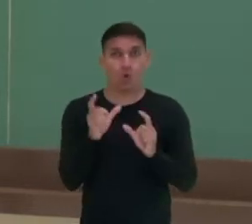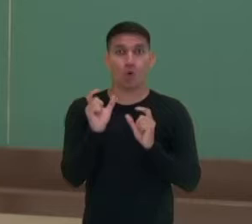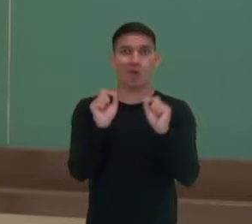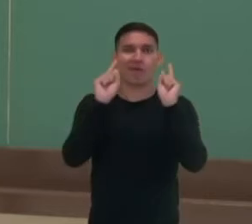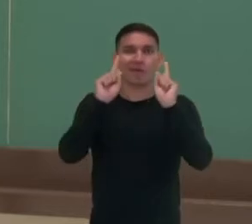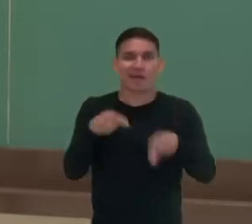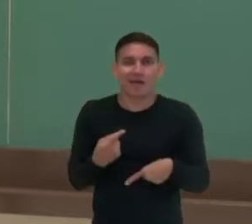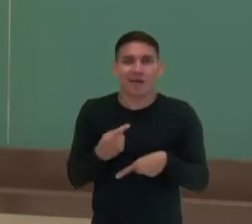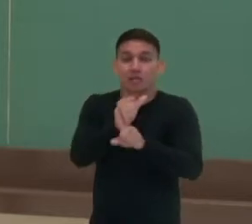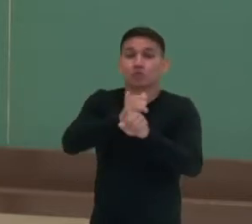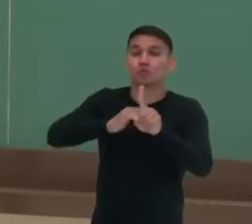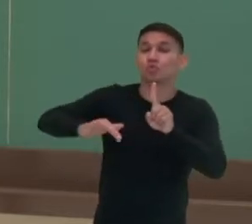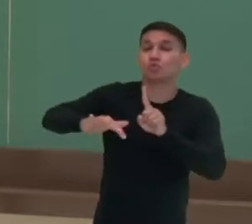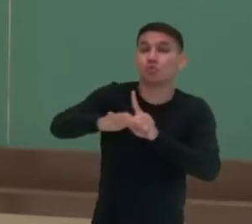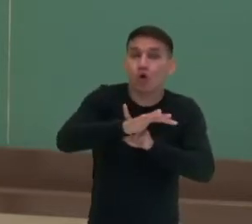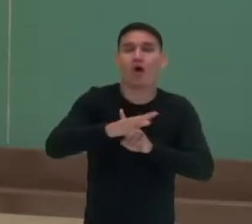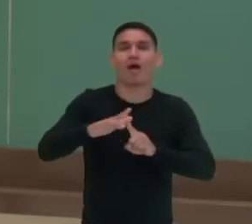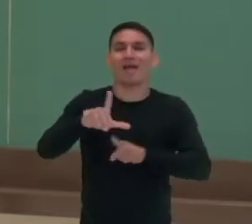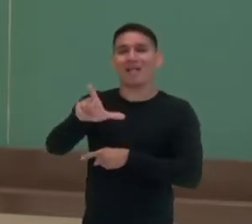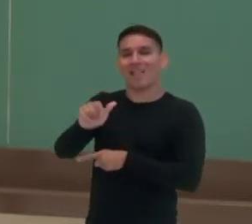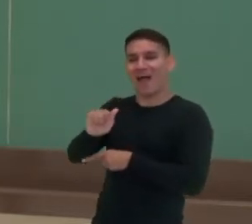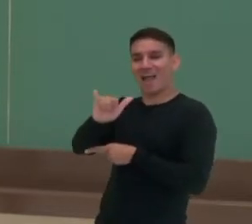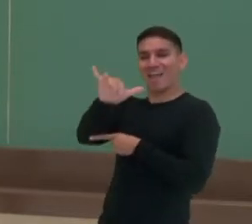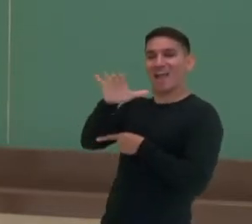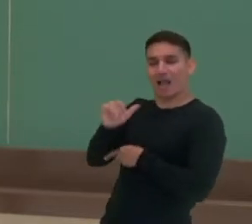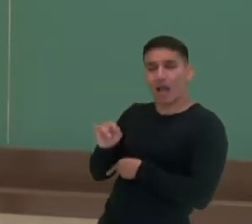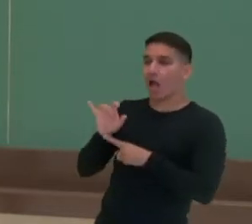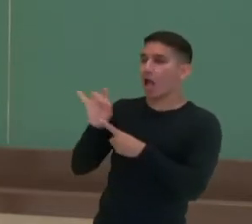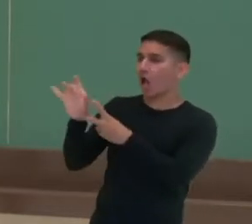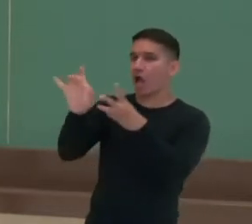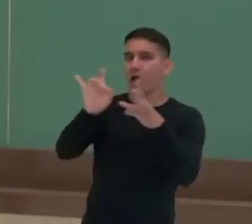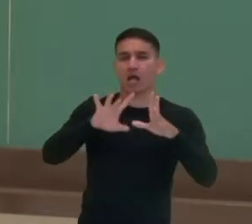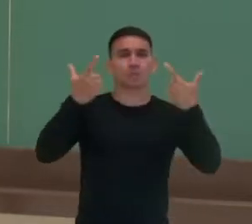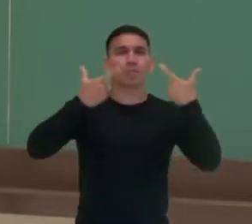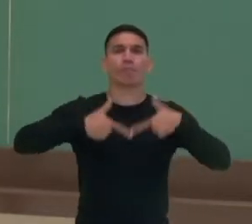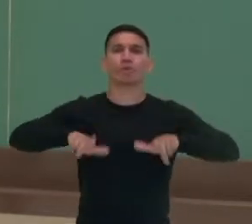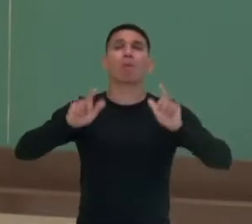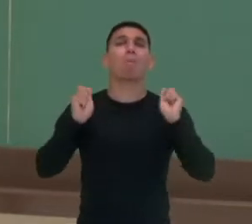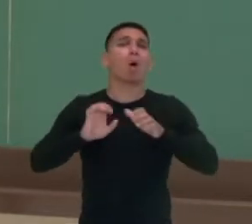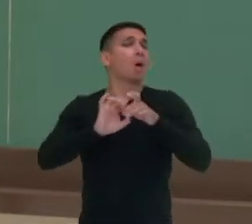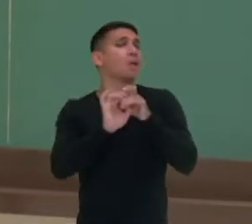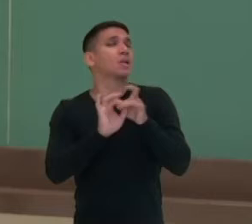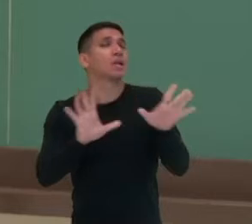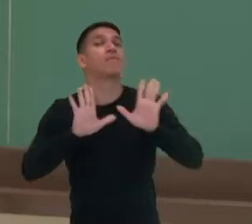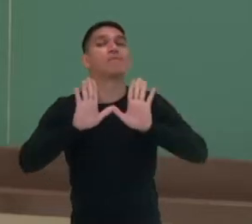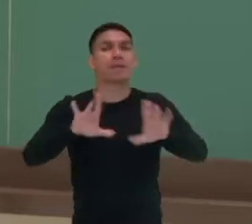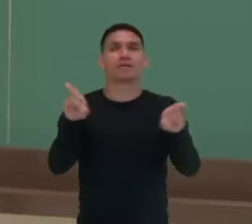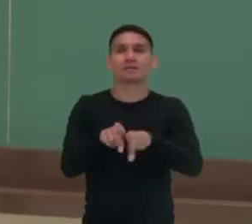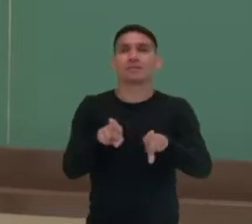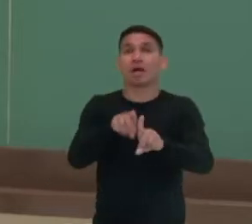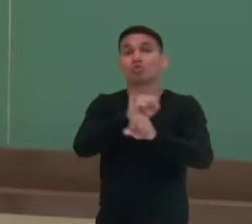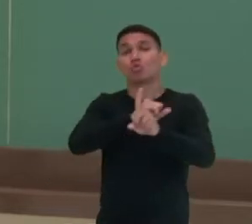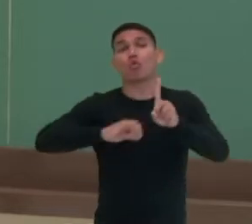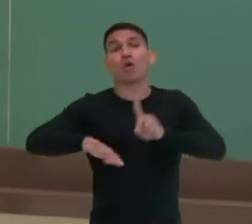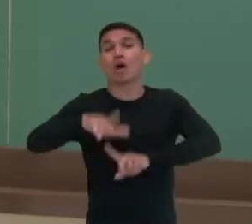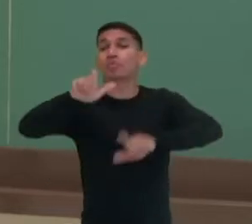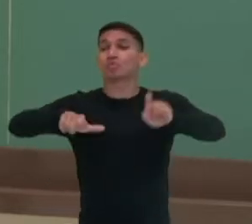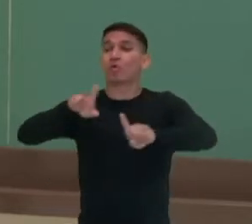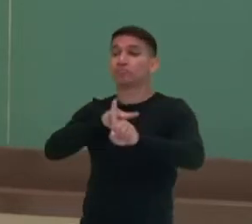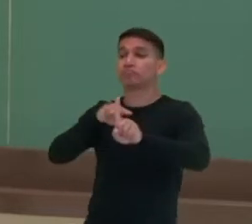uma sociedade laica, onde todo mundo tem sua religião, mas uma sociedade também em que as pessoas têm pontos de vistas